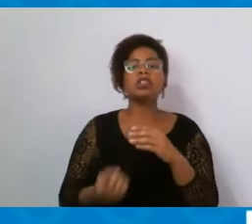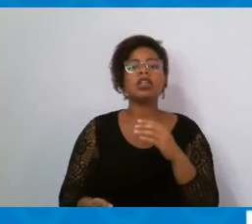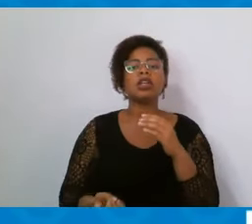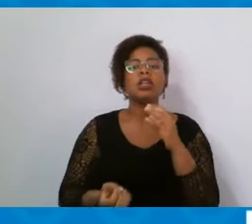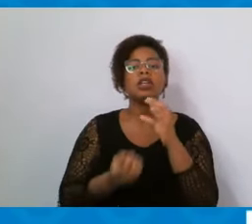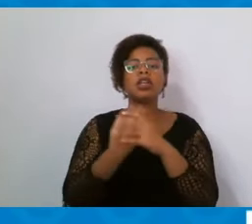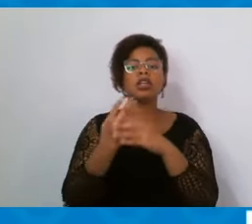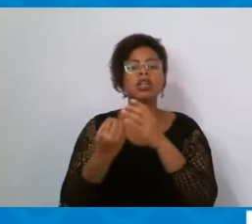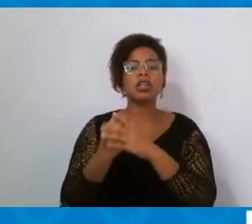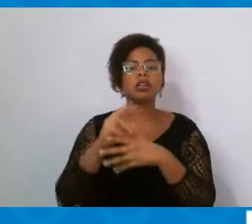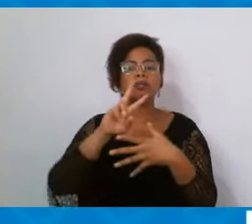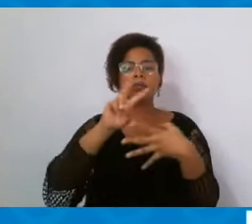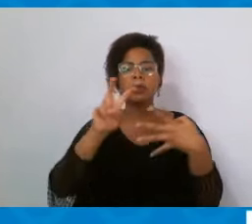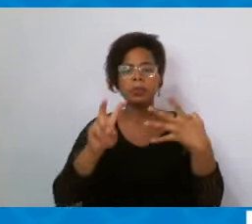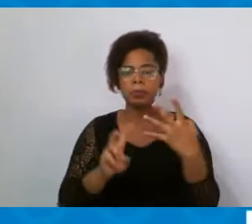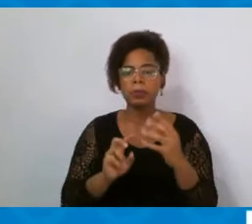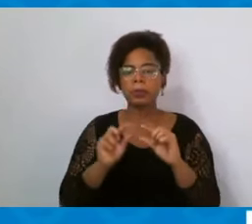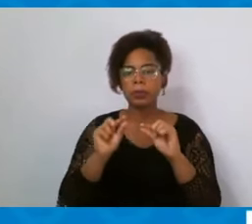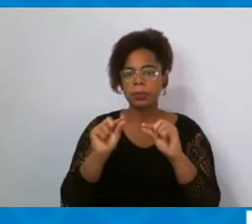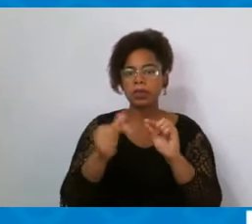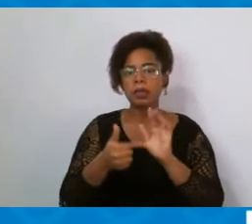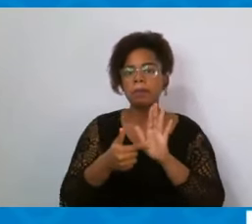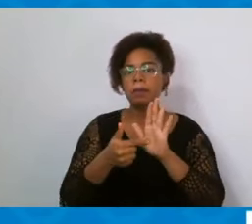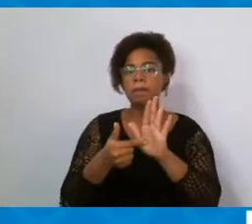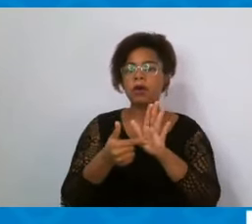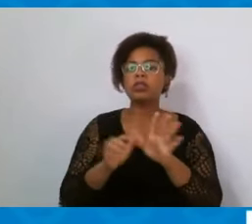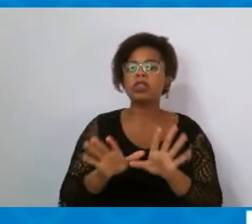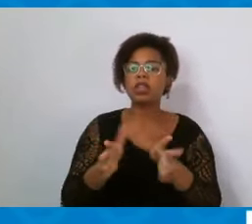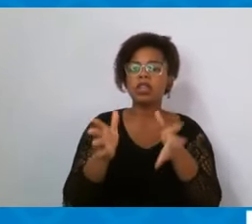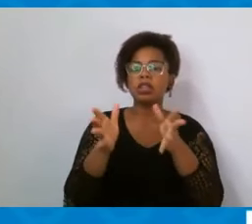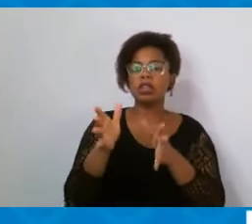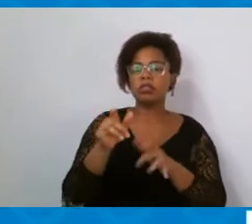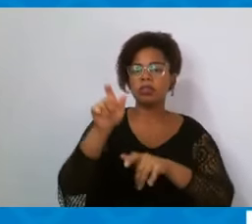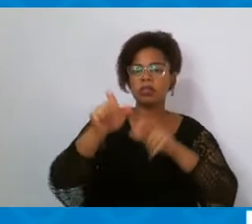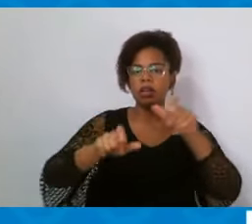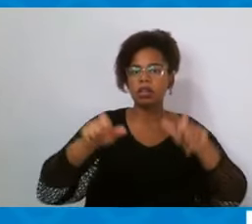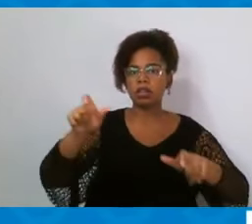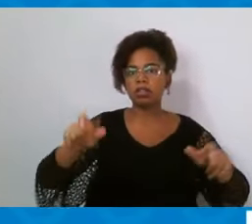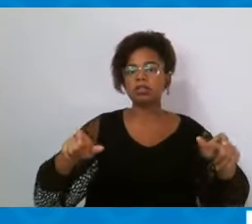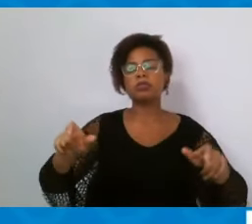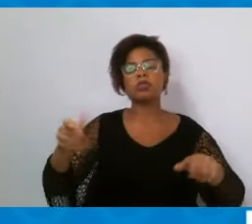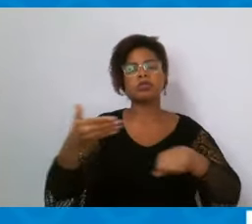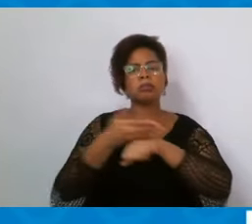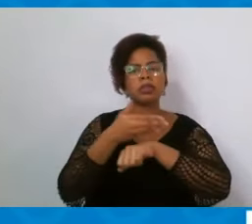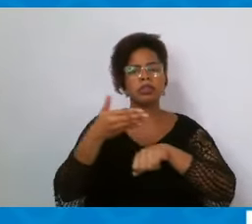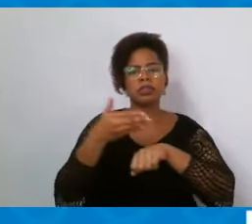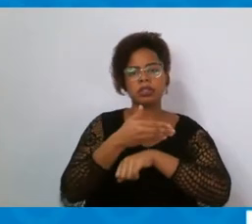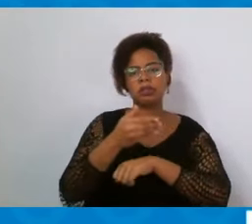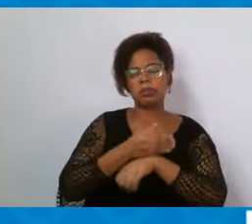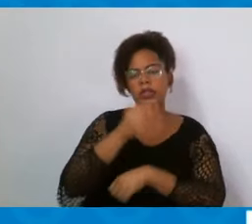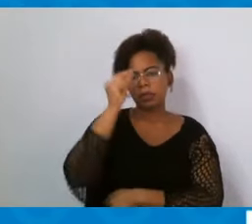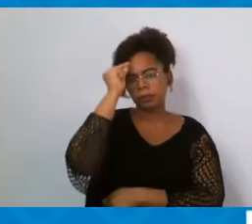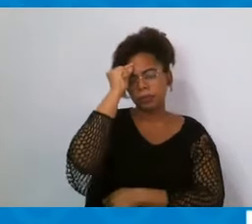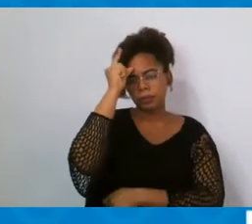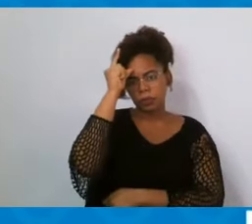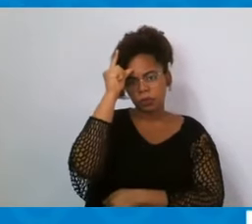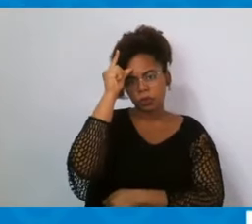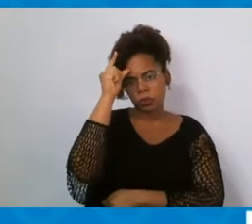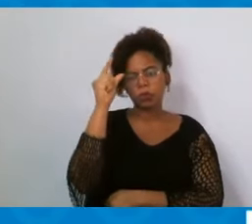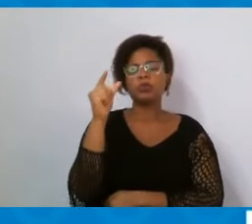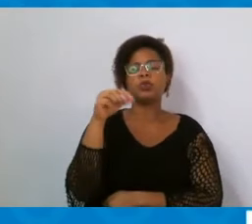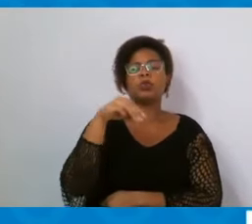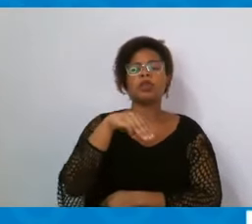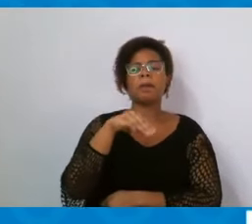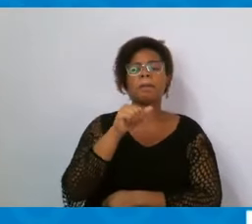pessoas serem inseridas numa cultura maker dentro da universidade ou dentro do Instituto Federal de Educação, como a gente já fez